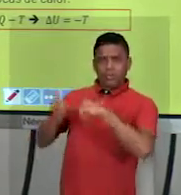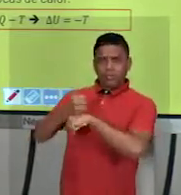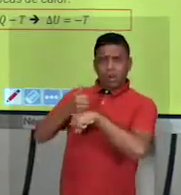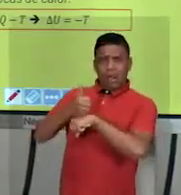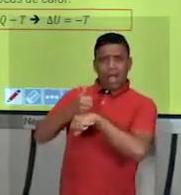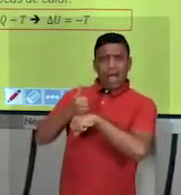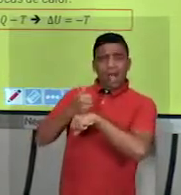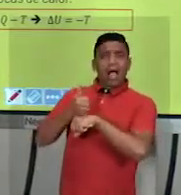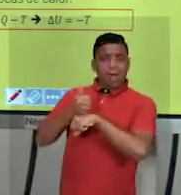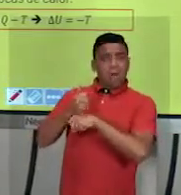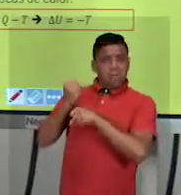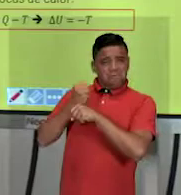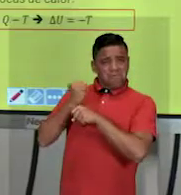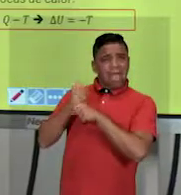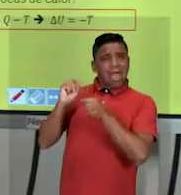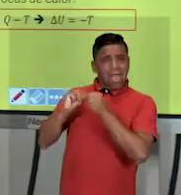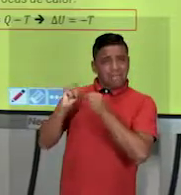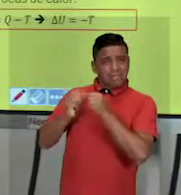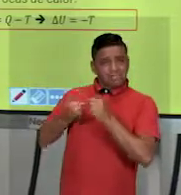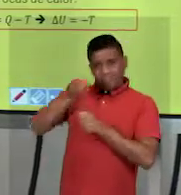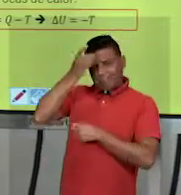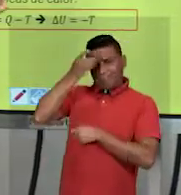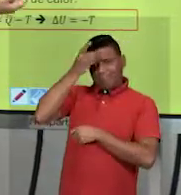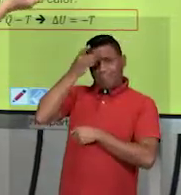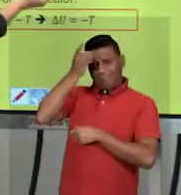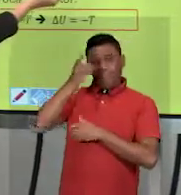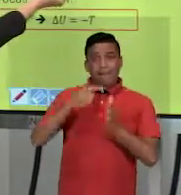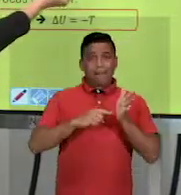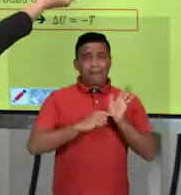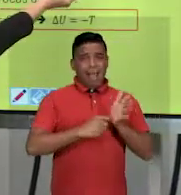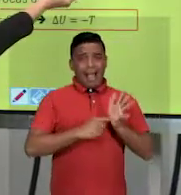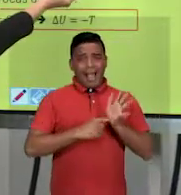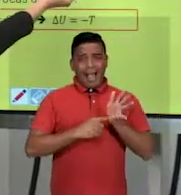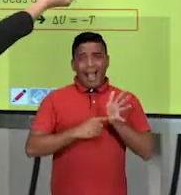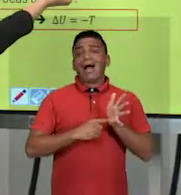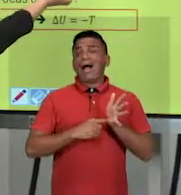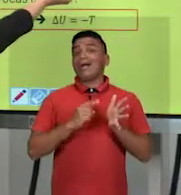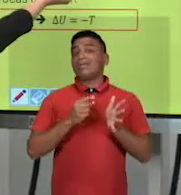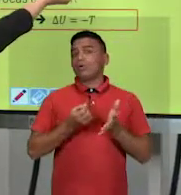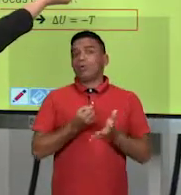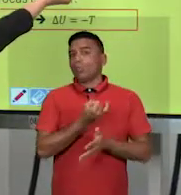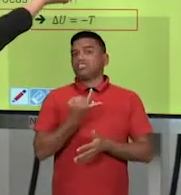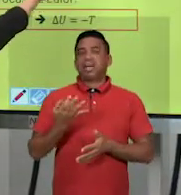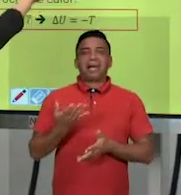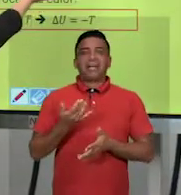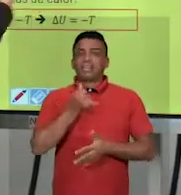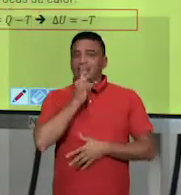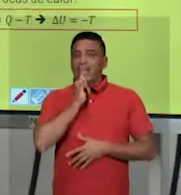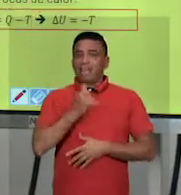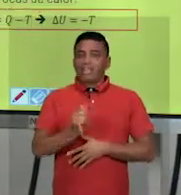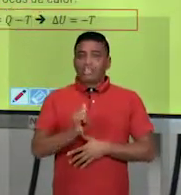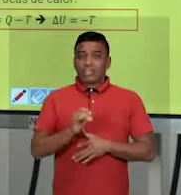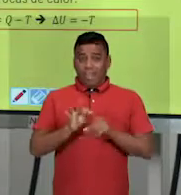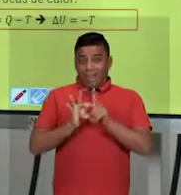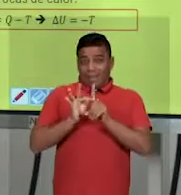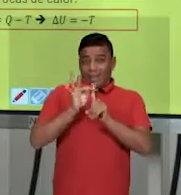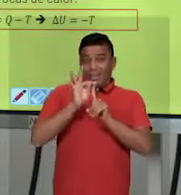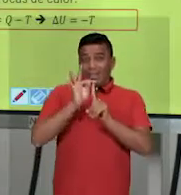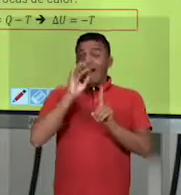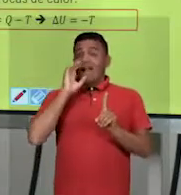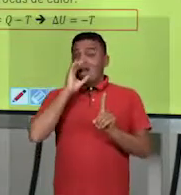a pouquinho nas máquinas térmicas, elas tentavam fazer com que qualquer quantidade de energia térmica